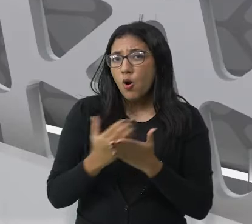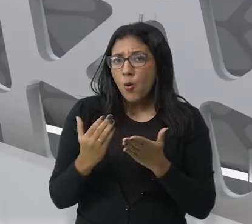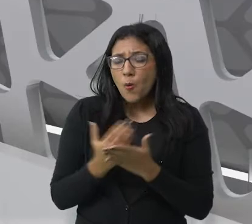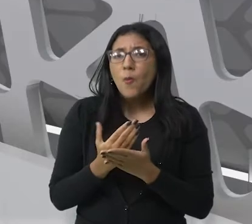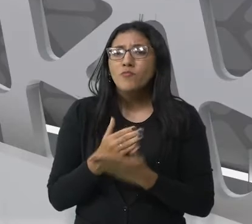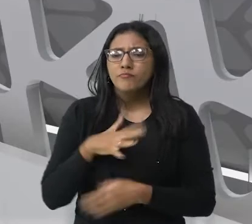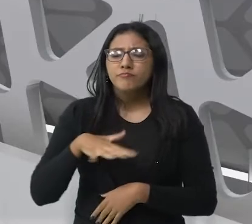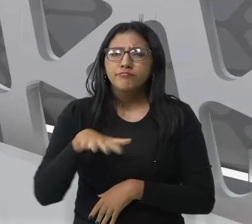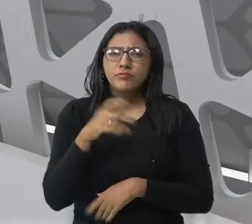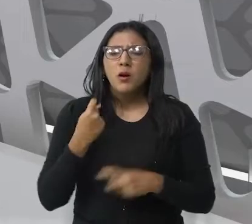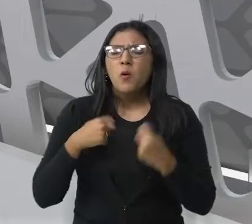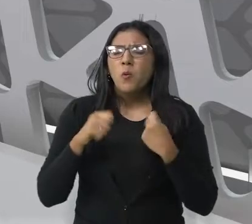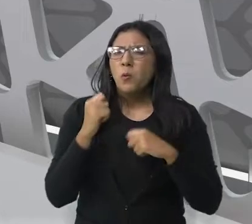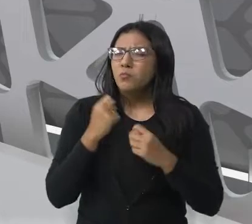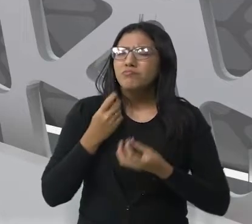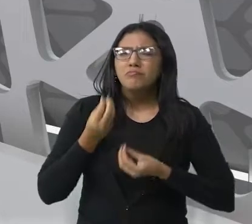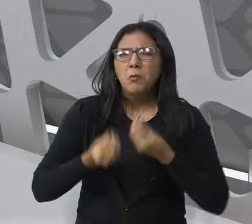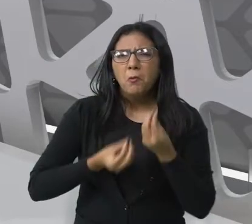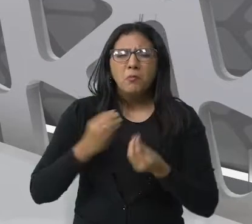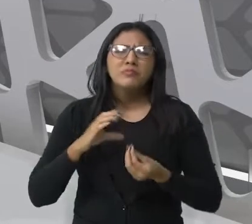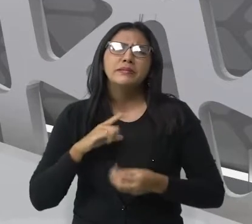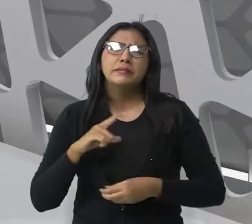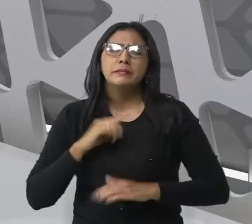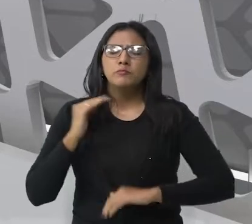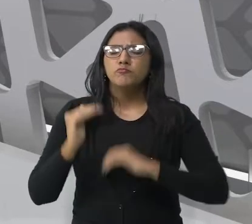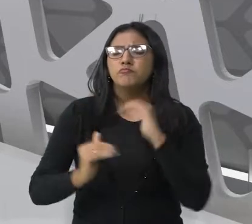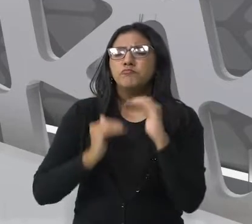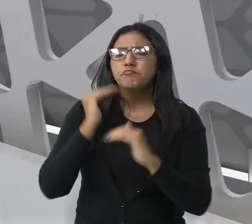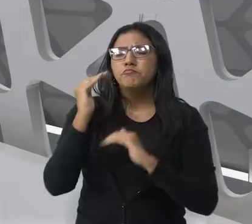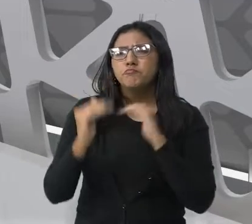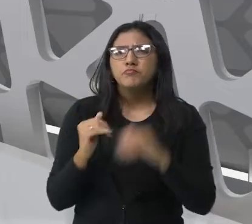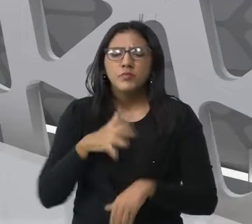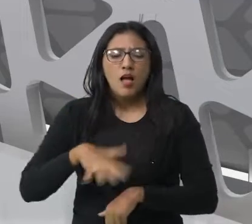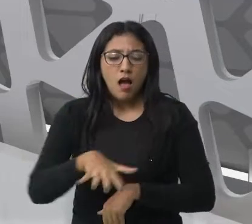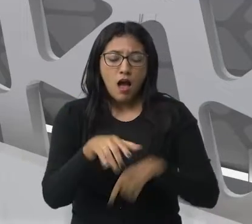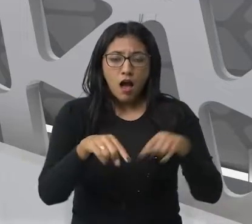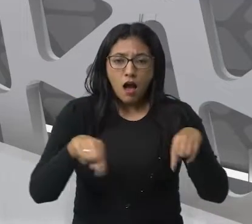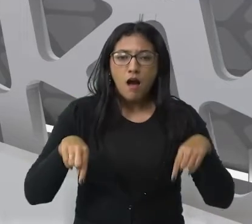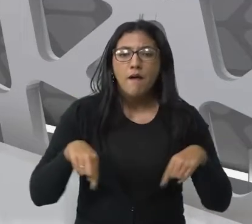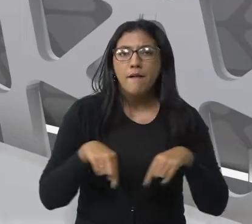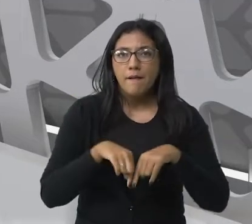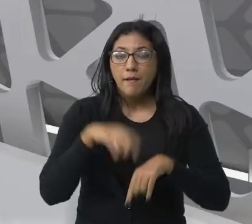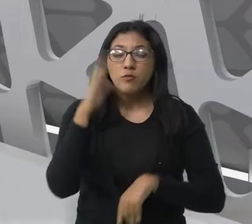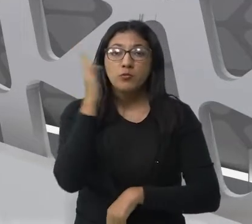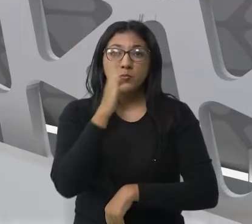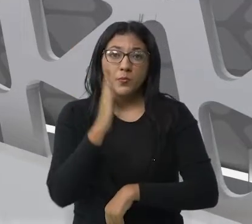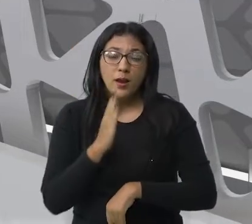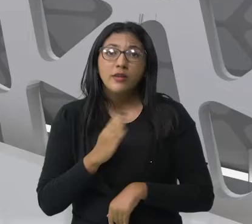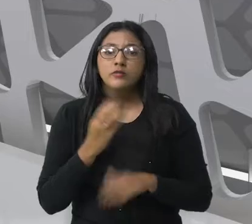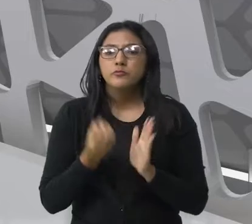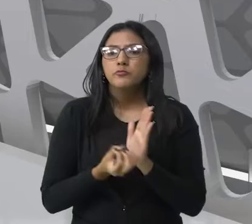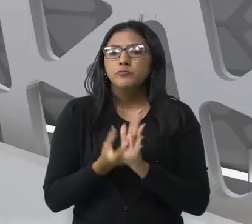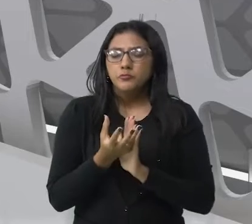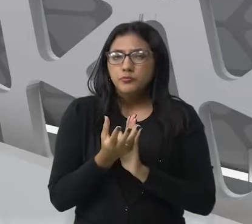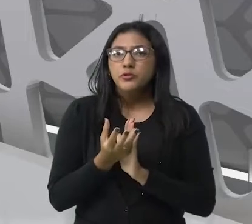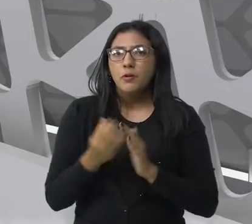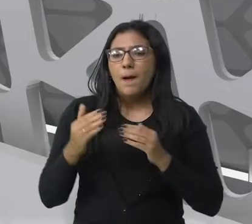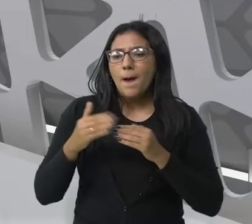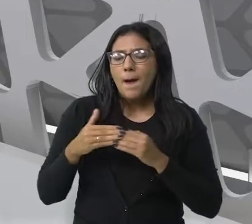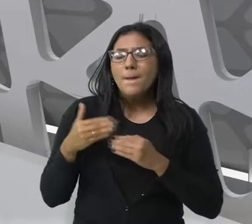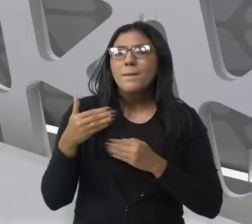como foi que ocorreu toda essa evolução do território brasileiro, dessa formação a partir